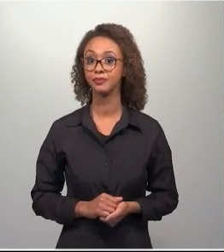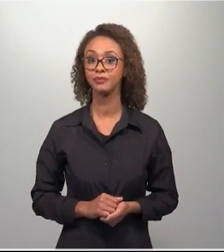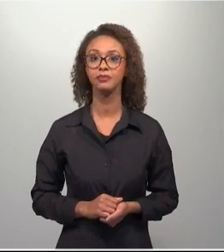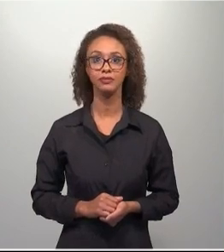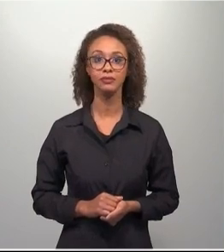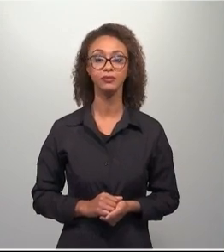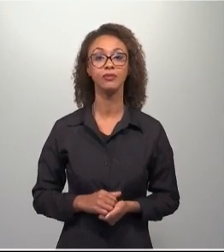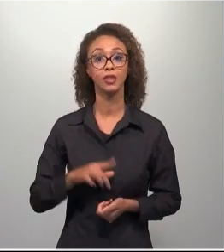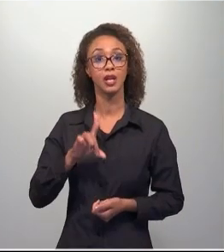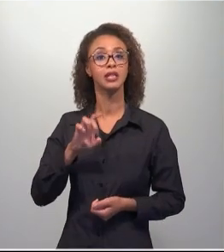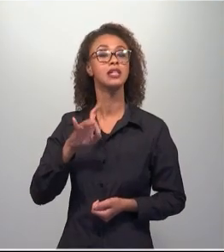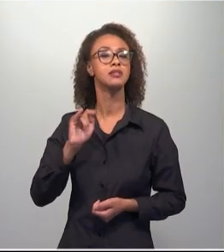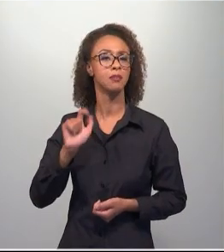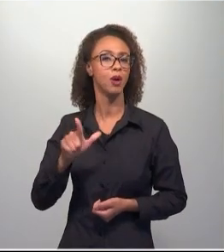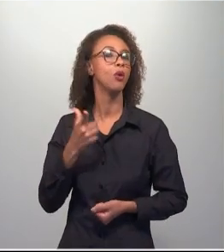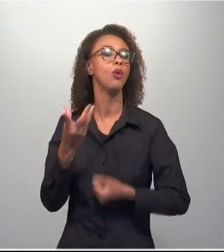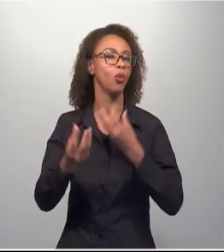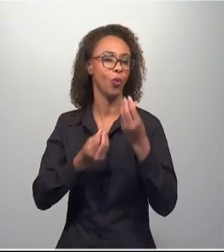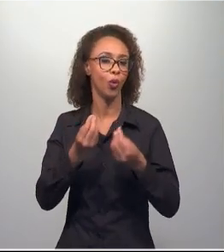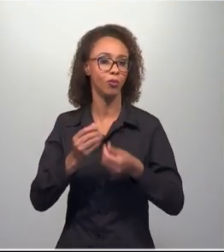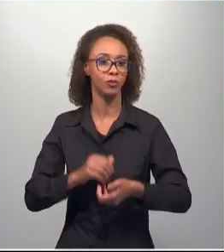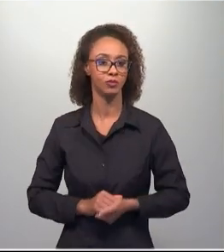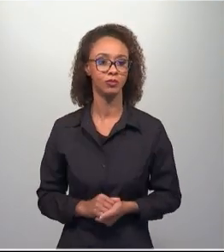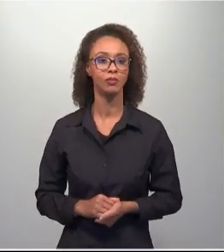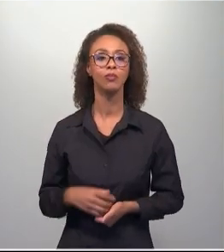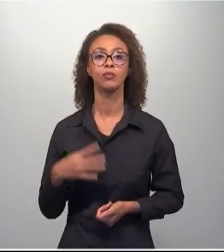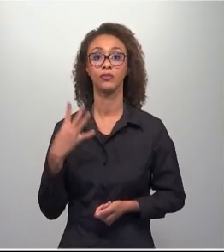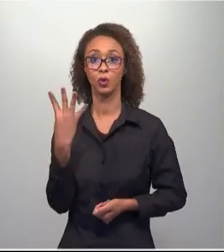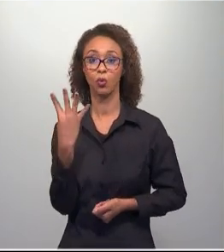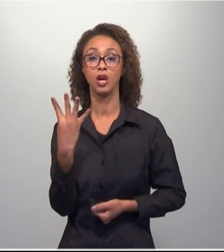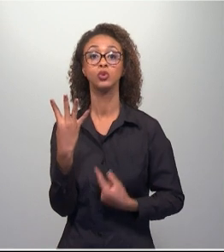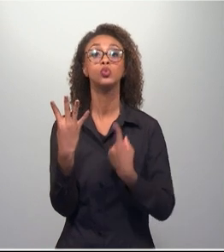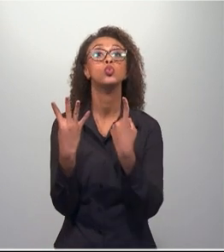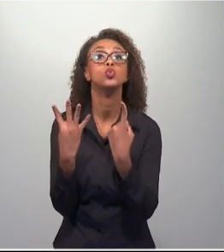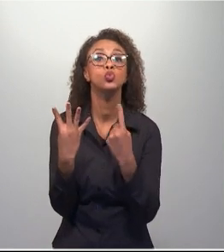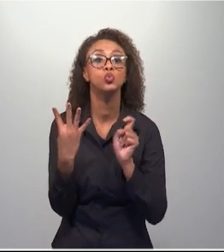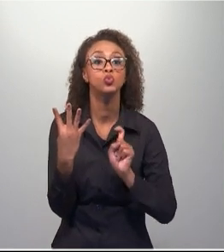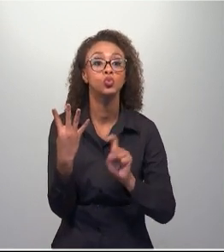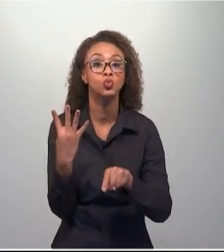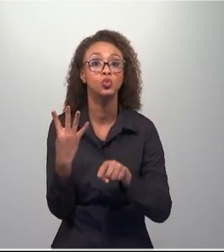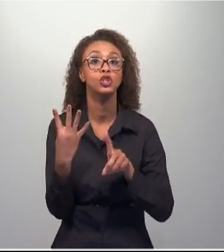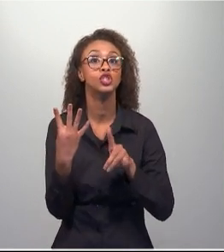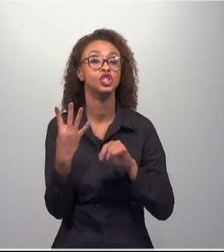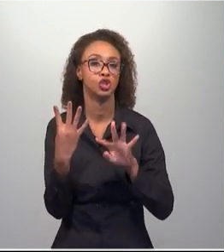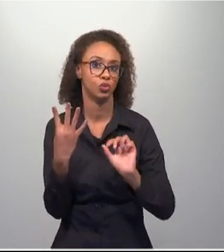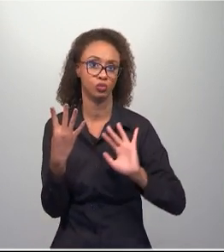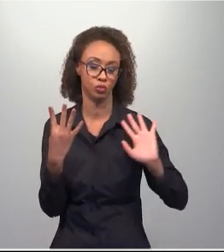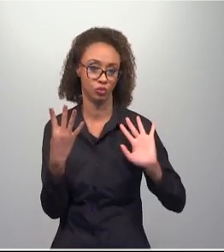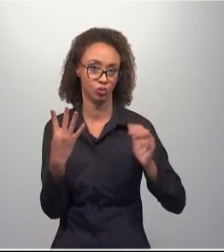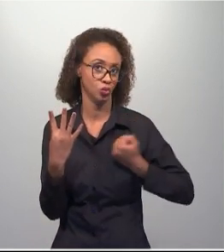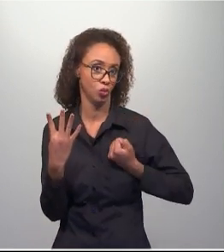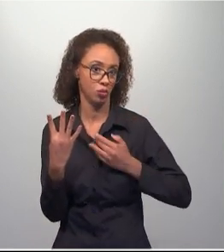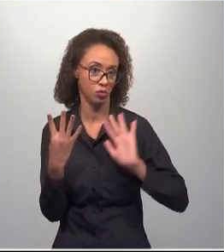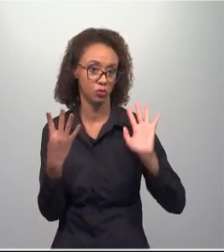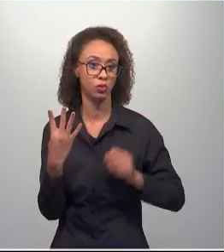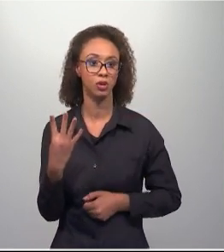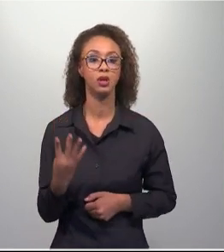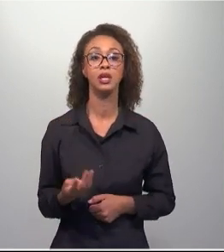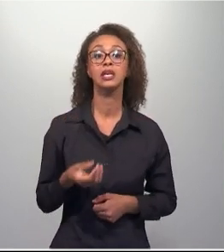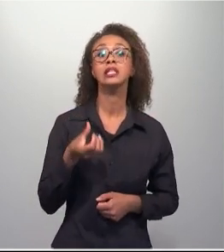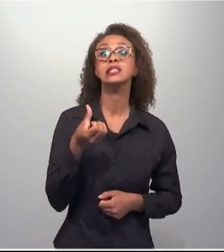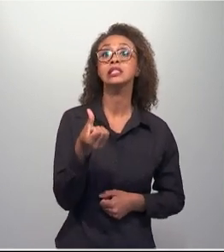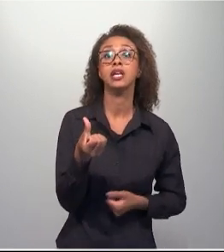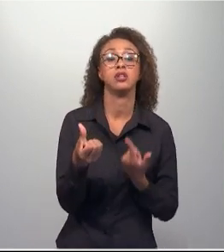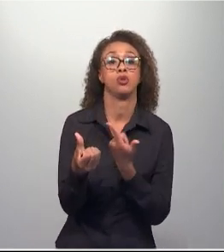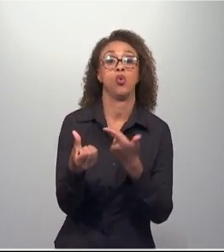decimal 4 é um dígito que é desse mal 6 é outro